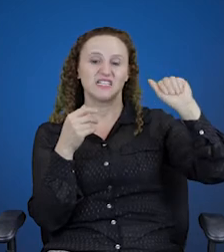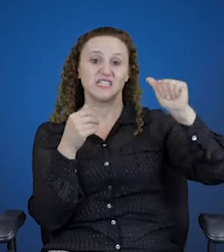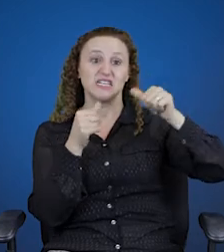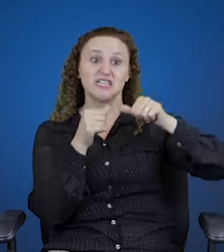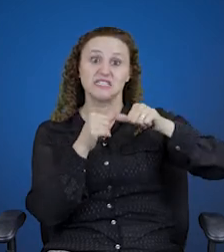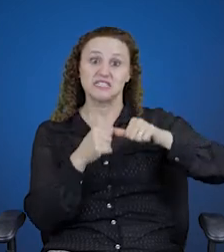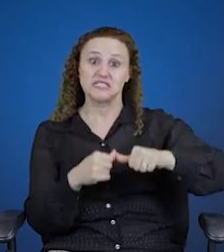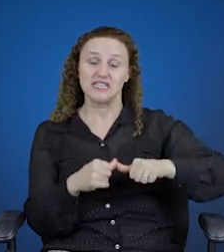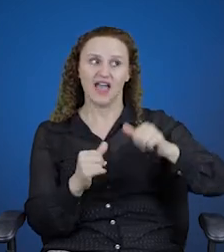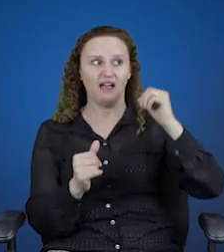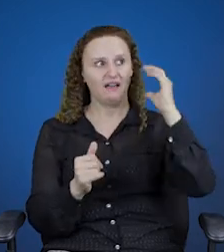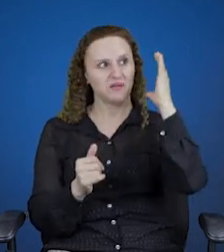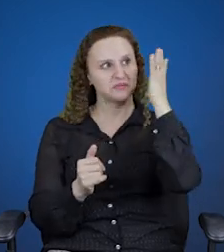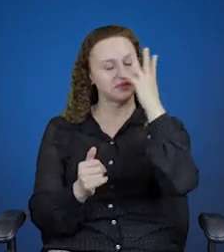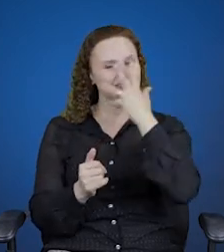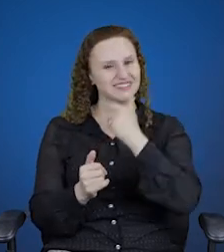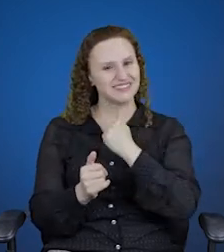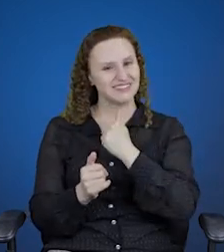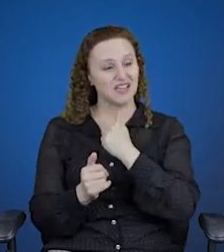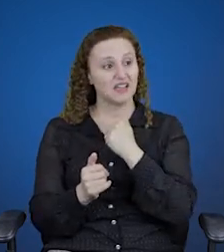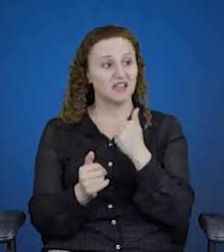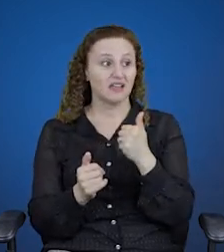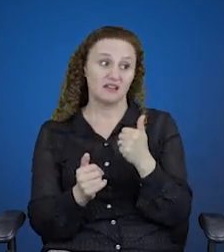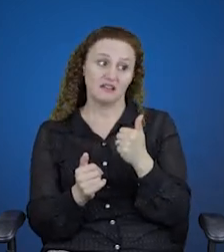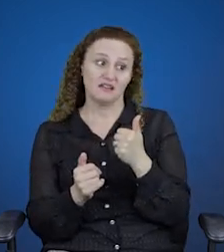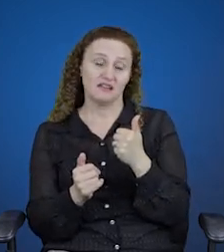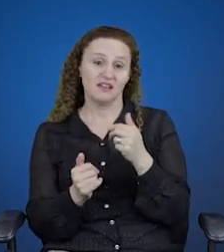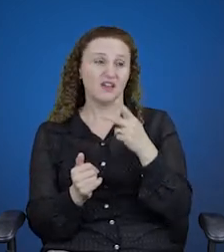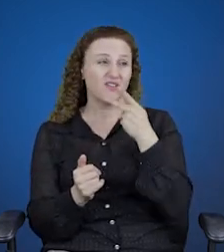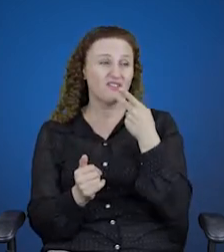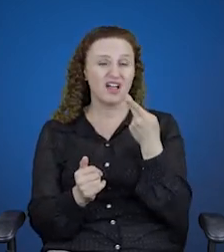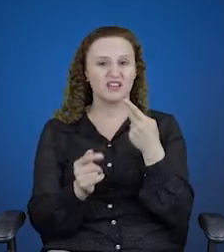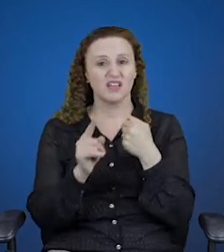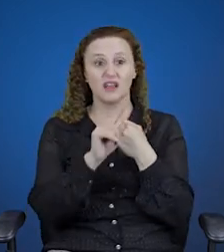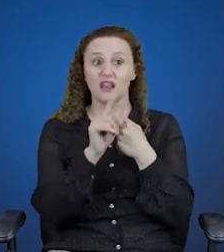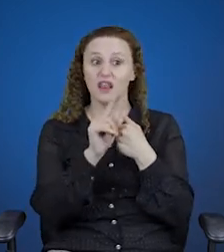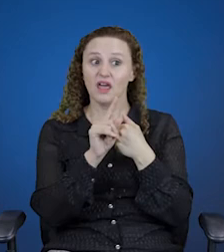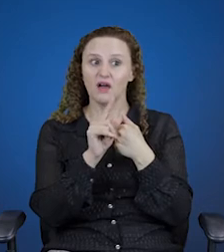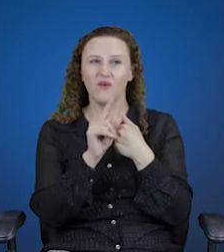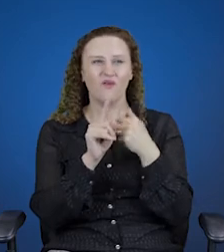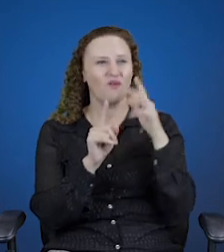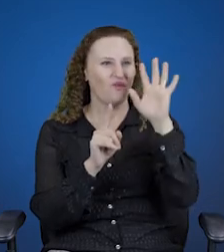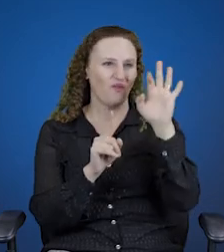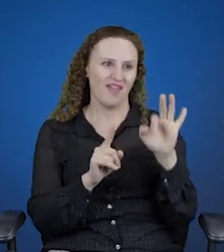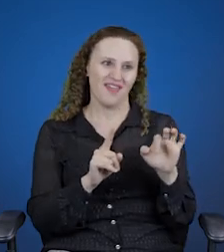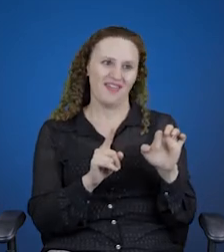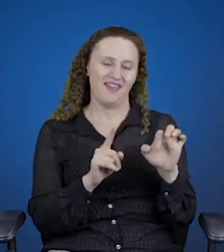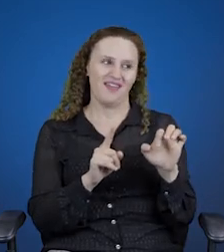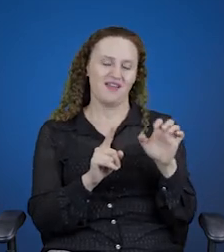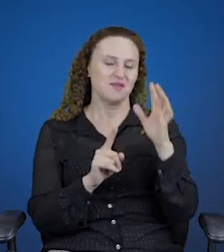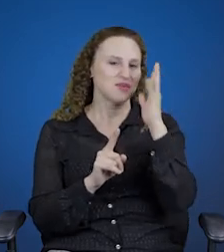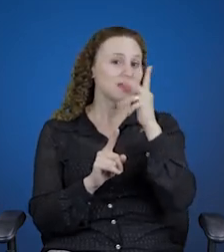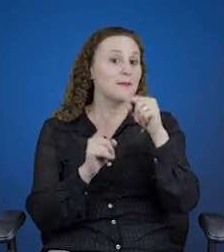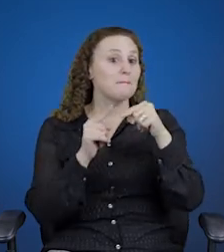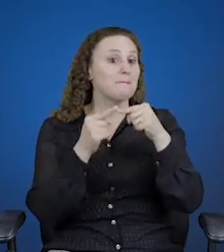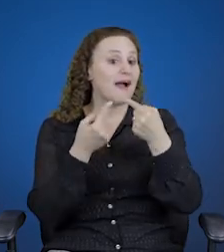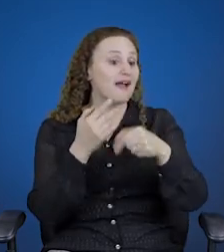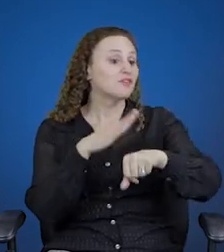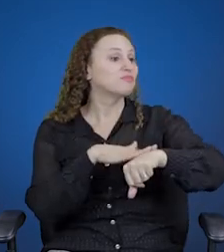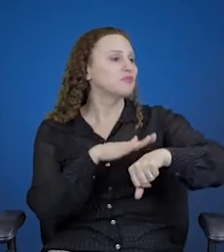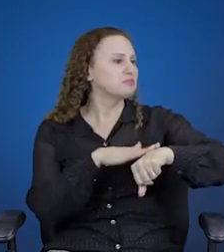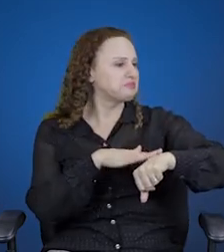bonita eu estou dizendo que a Maria não é bonita ela apenas está